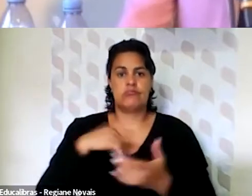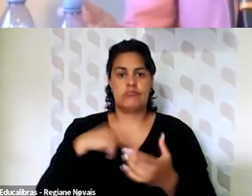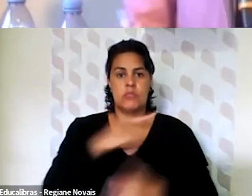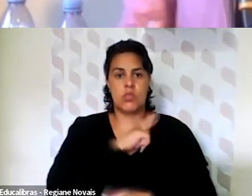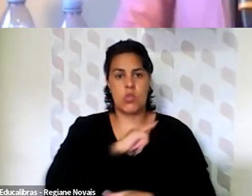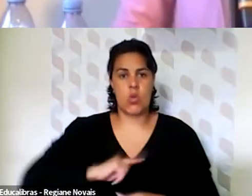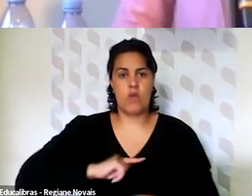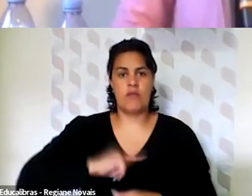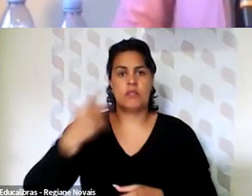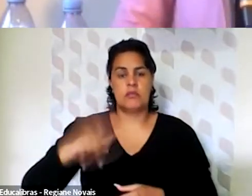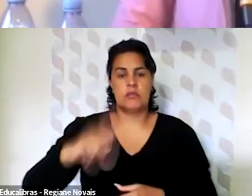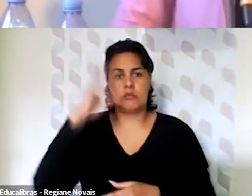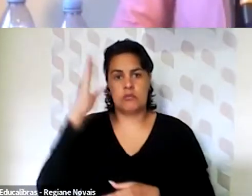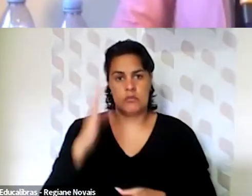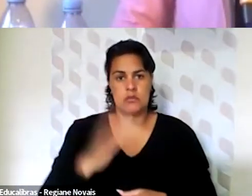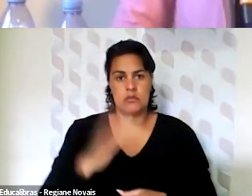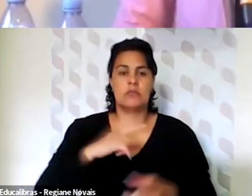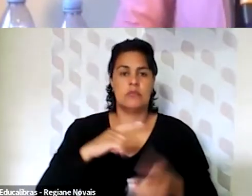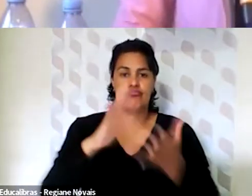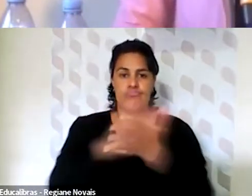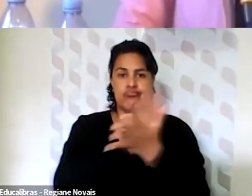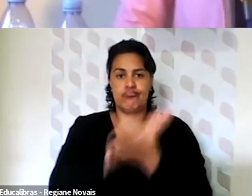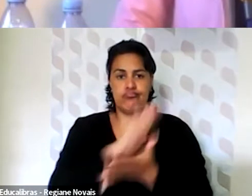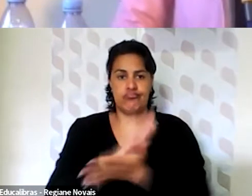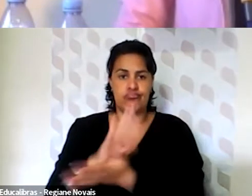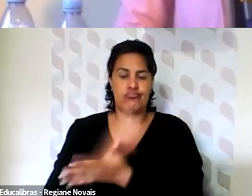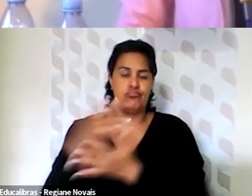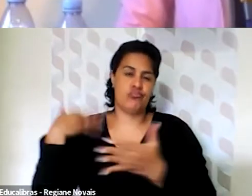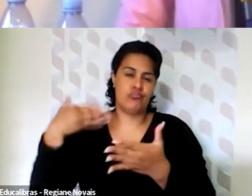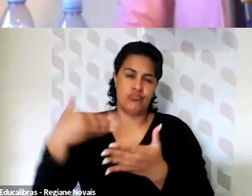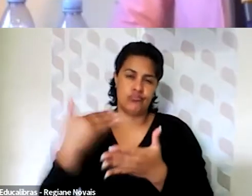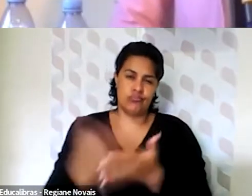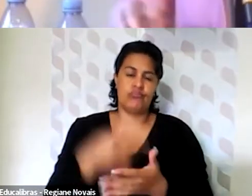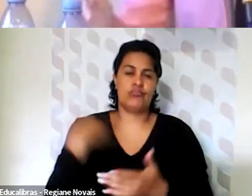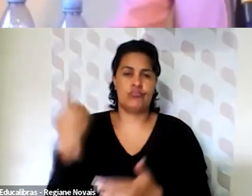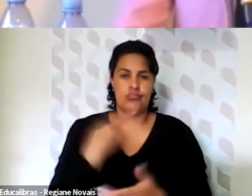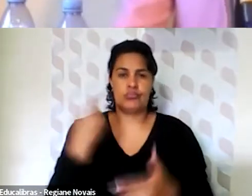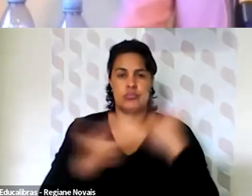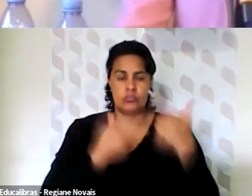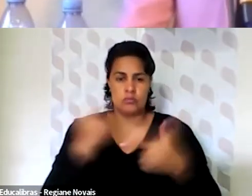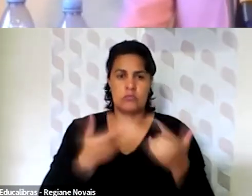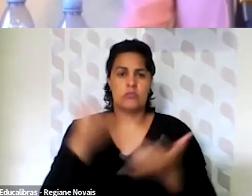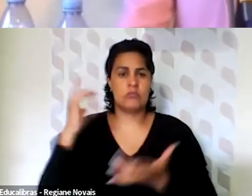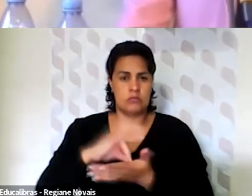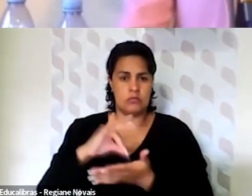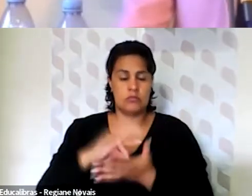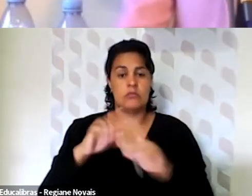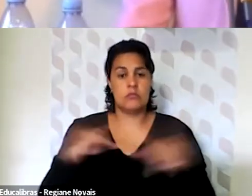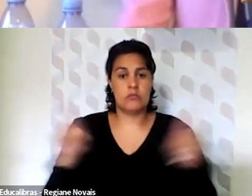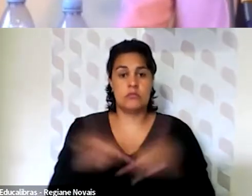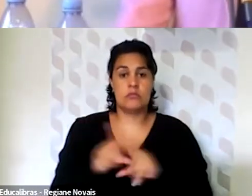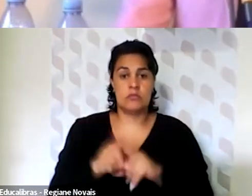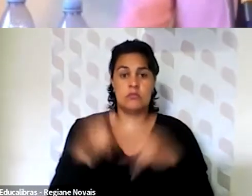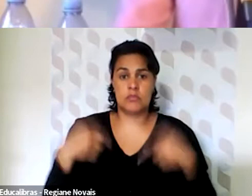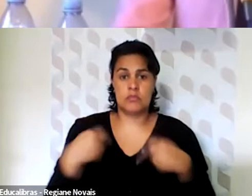está destruindo o que foi feito durante muitos anos. E também temos que falar da contribuição estrangeira, que está